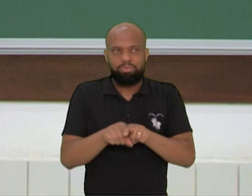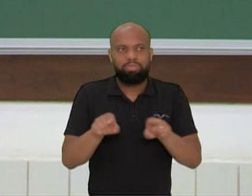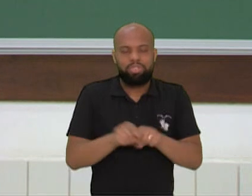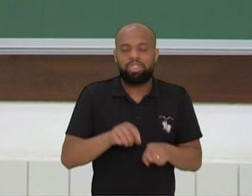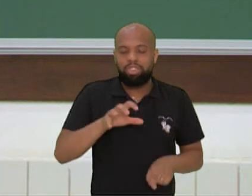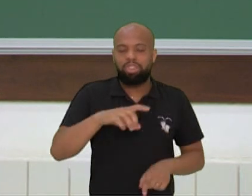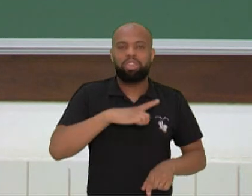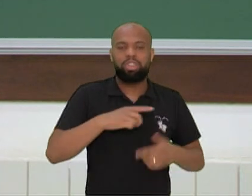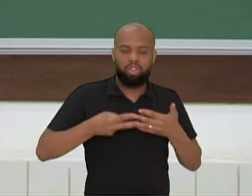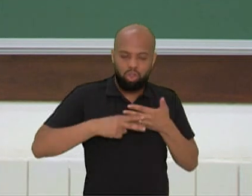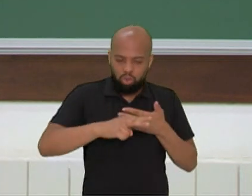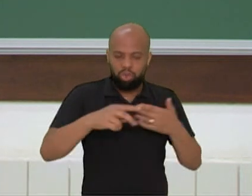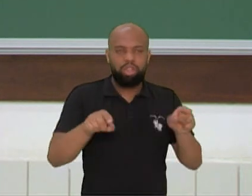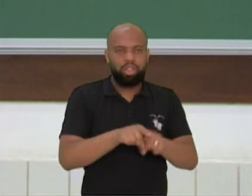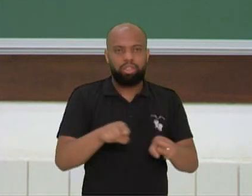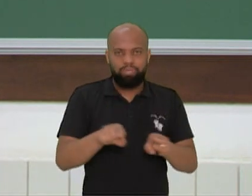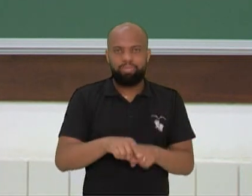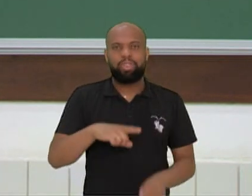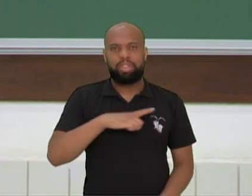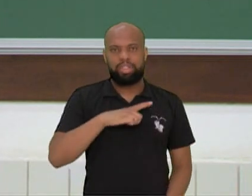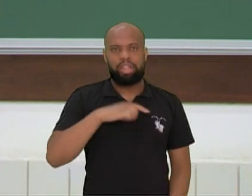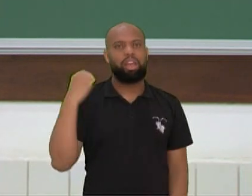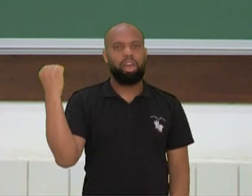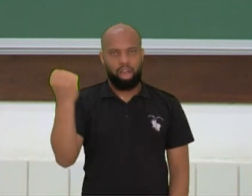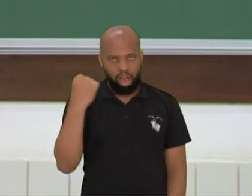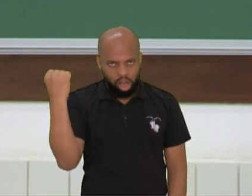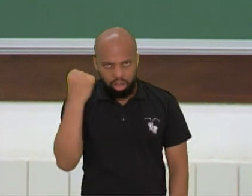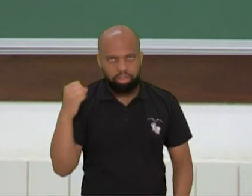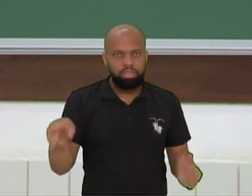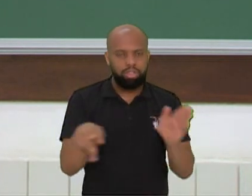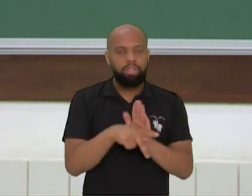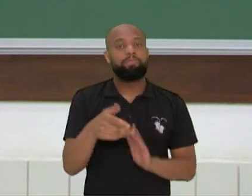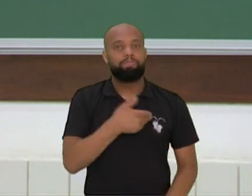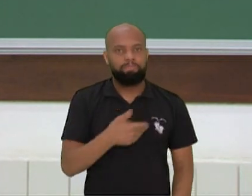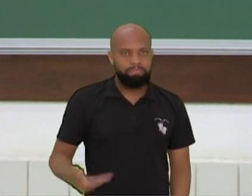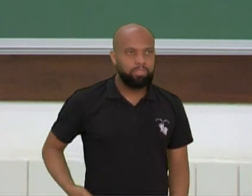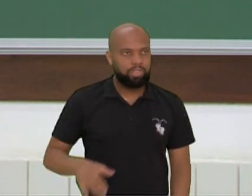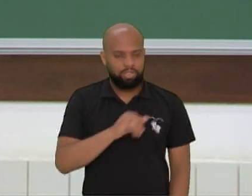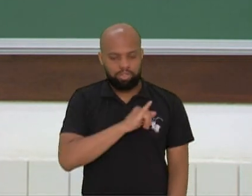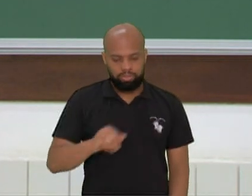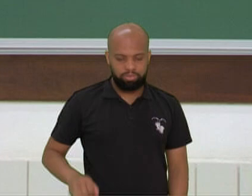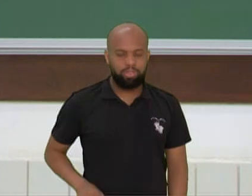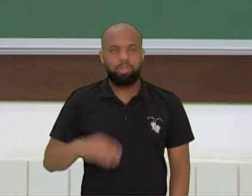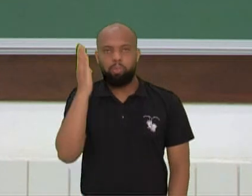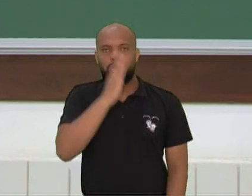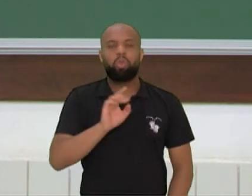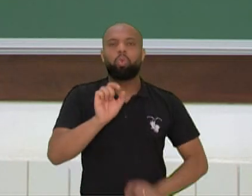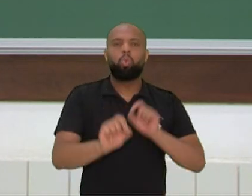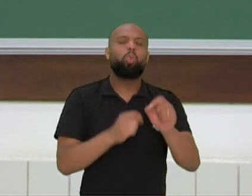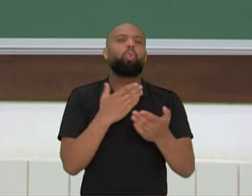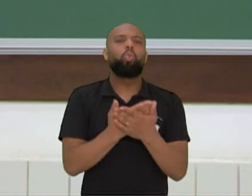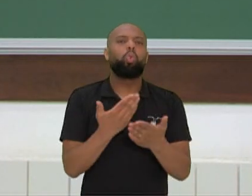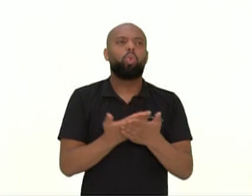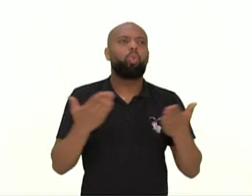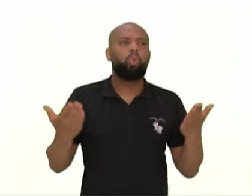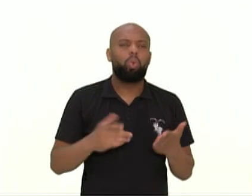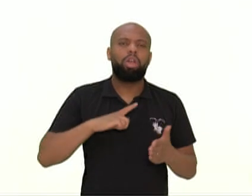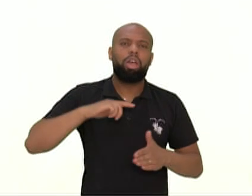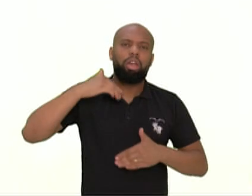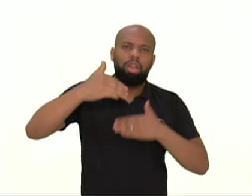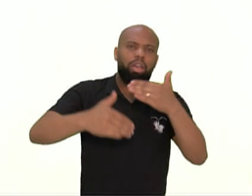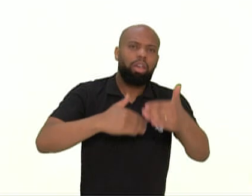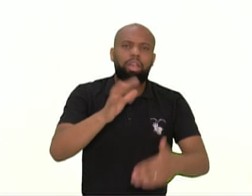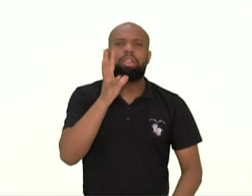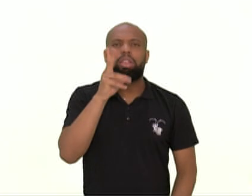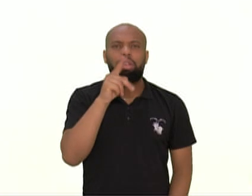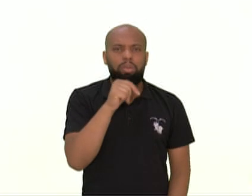vai gerar consequências graves aí para o governo imperial brasileiro. Então, o que nós vimos na aula de hoje? O lento e gradual